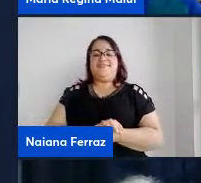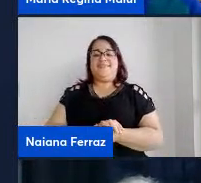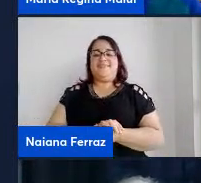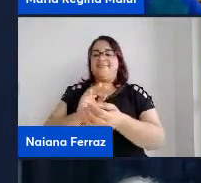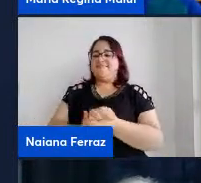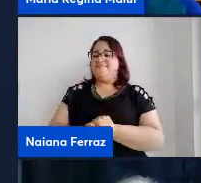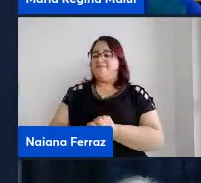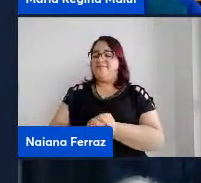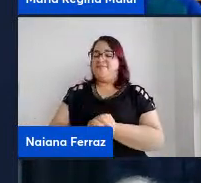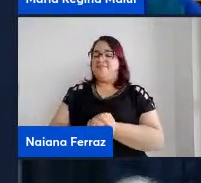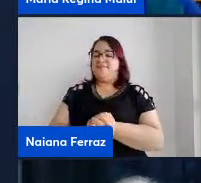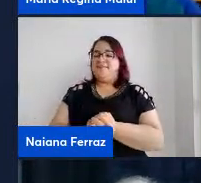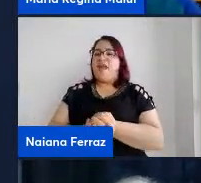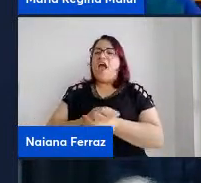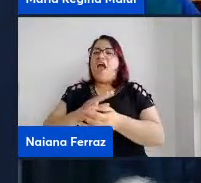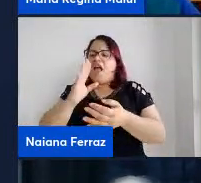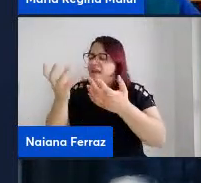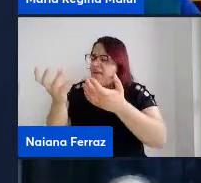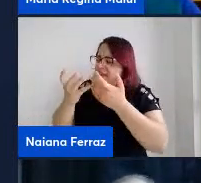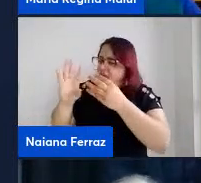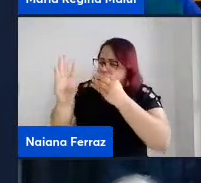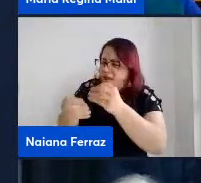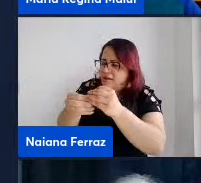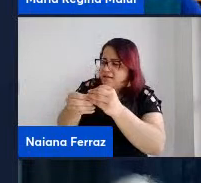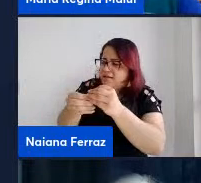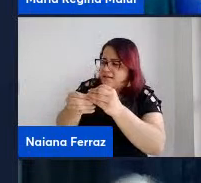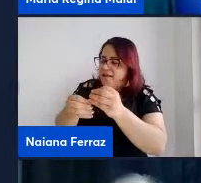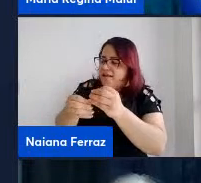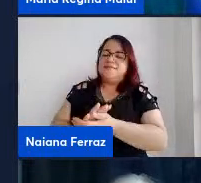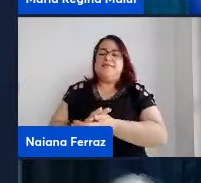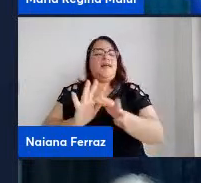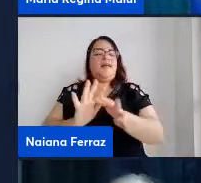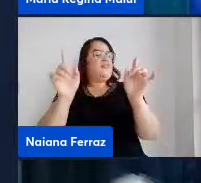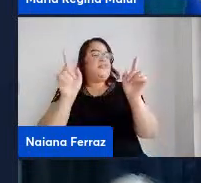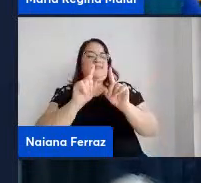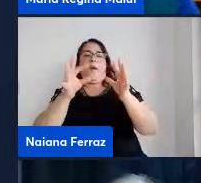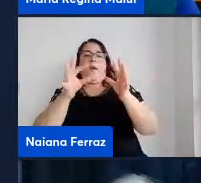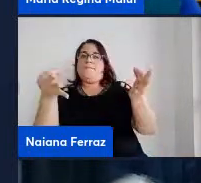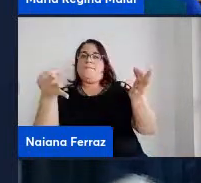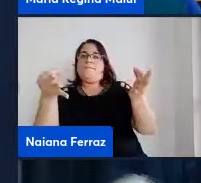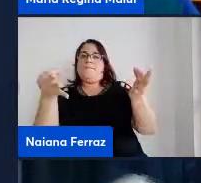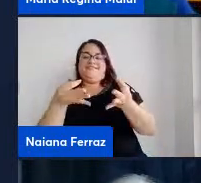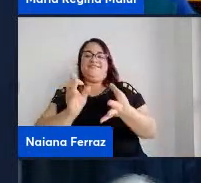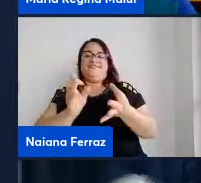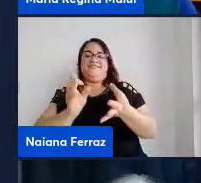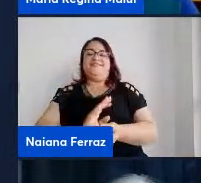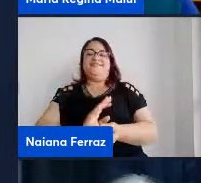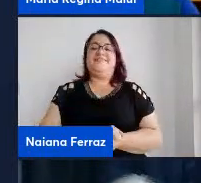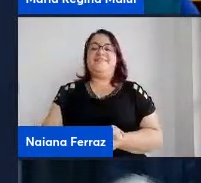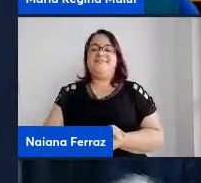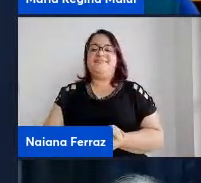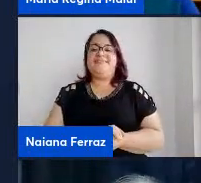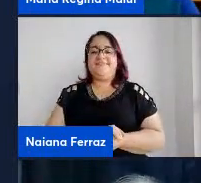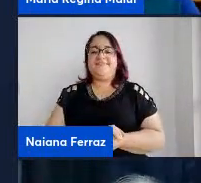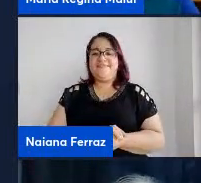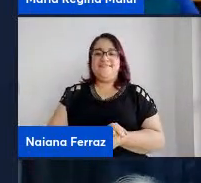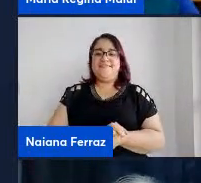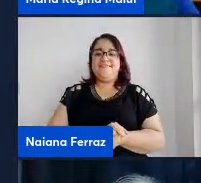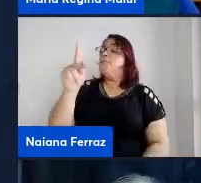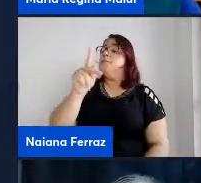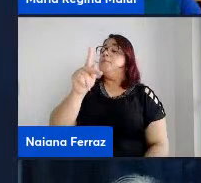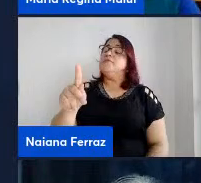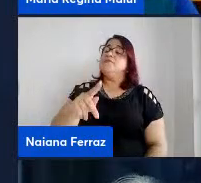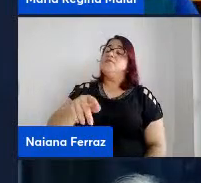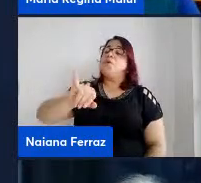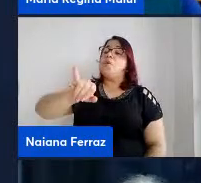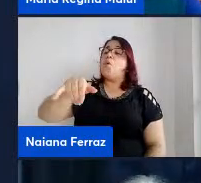Deseja acrescentar algo? Não, perfeito. Perfeito. Professor José Ferrari